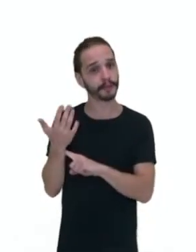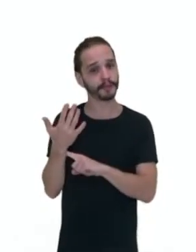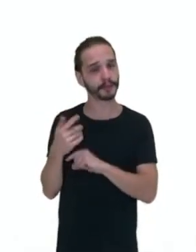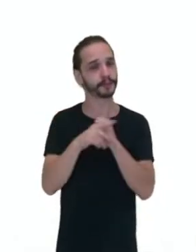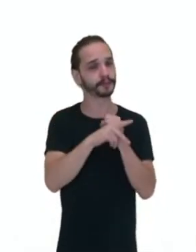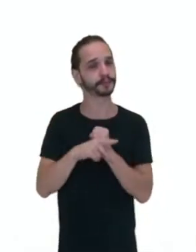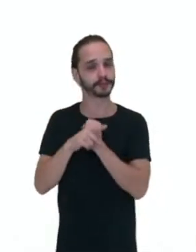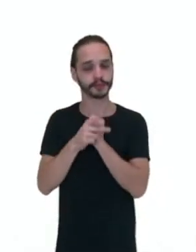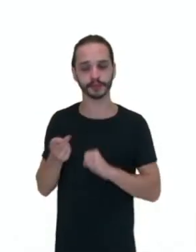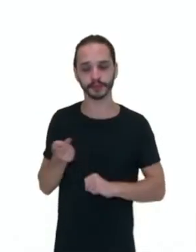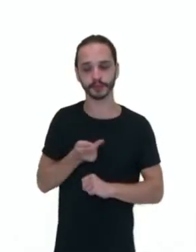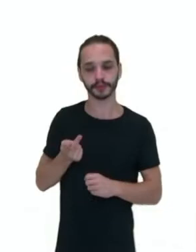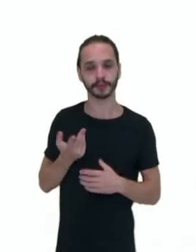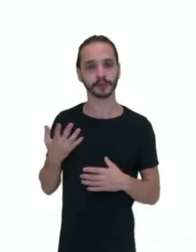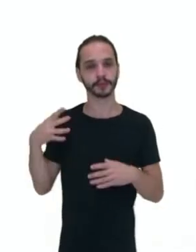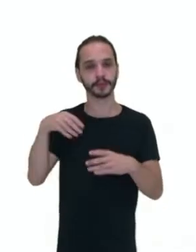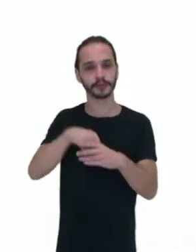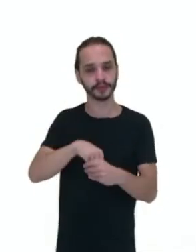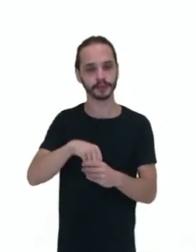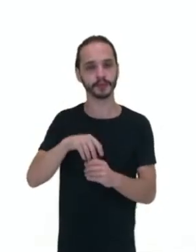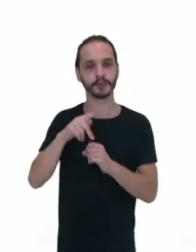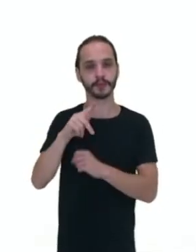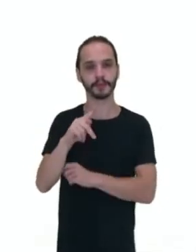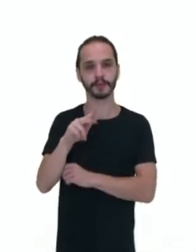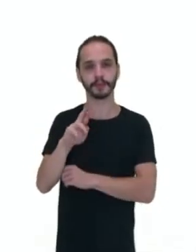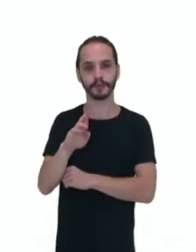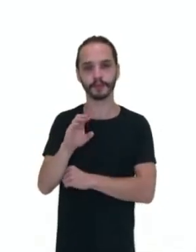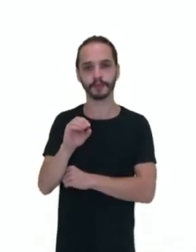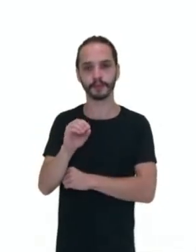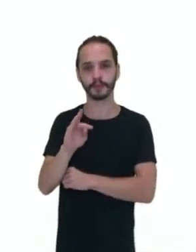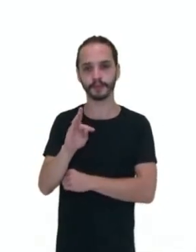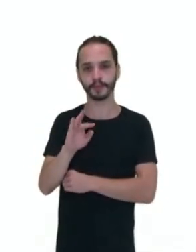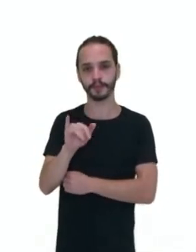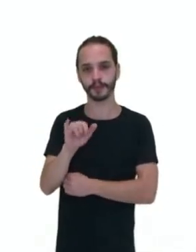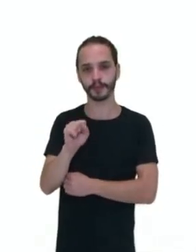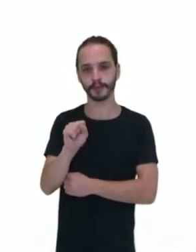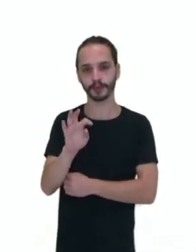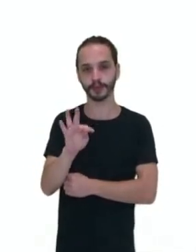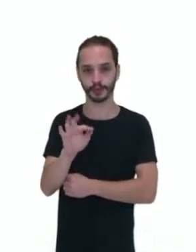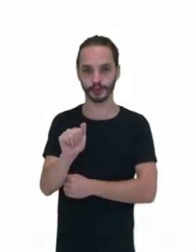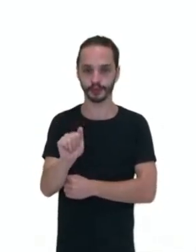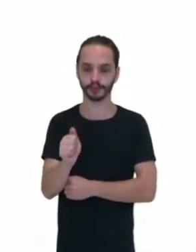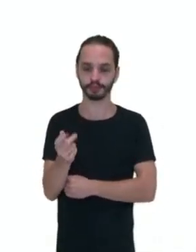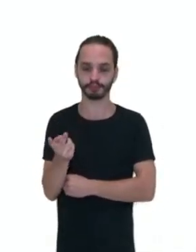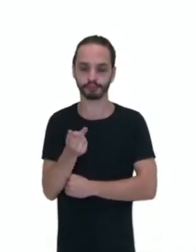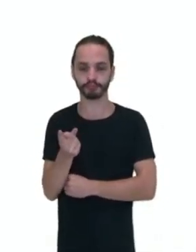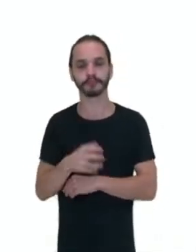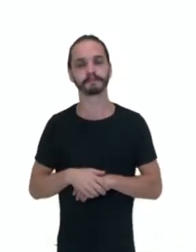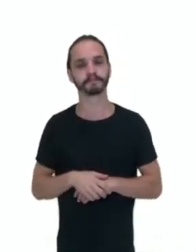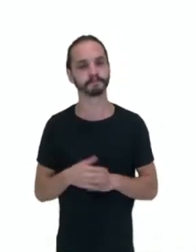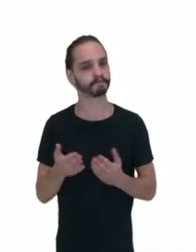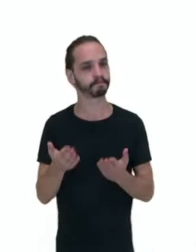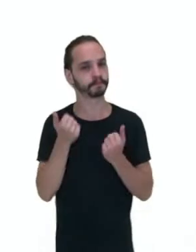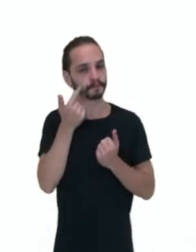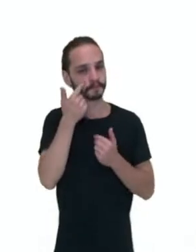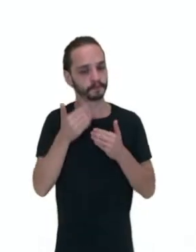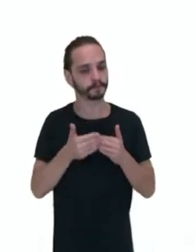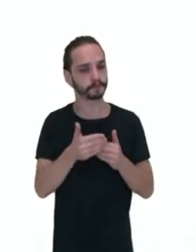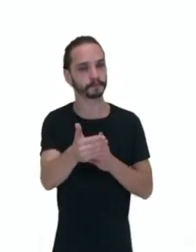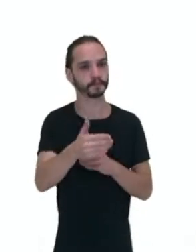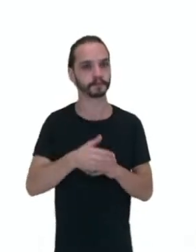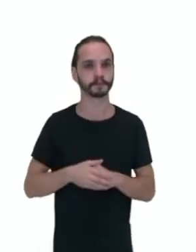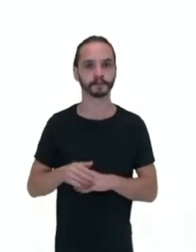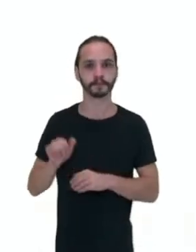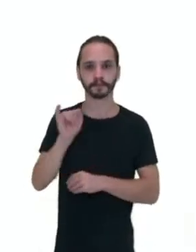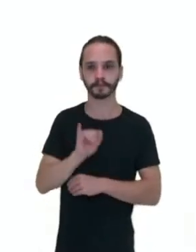os protozoários, os representantes deste reino, o reino protista. Bora lá então? Eu trago aqui uma imagem para